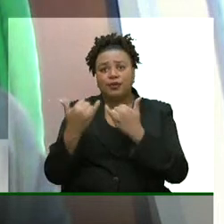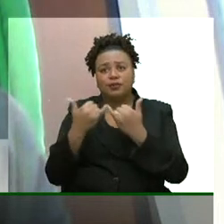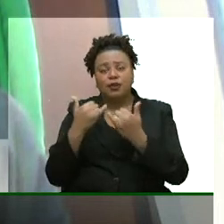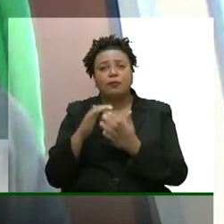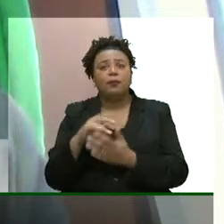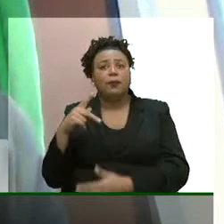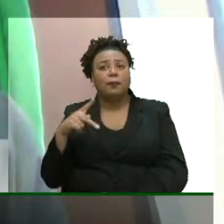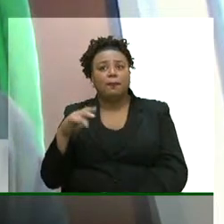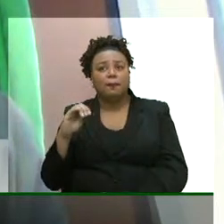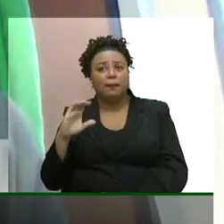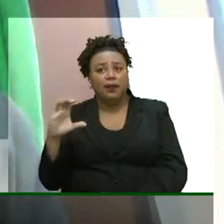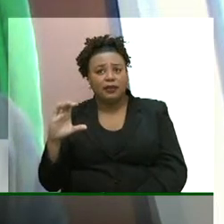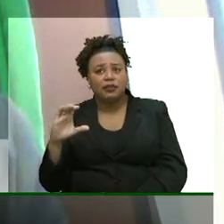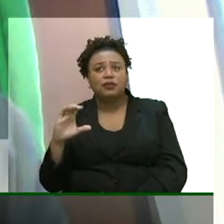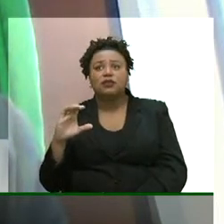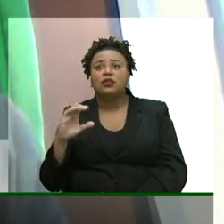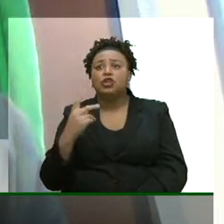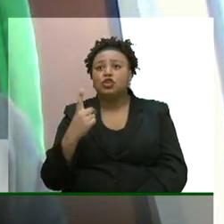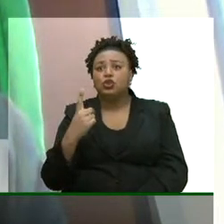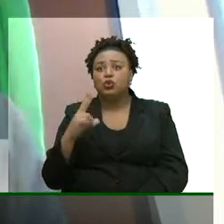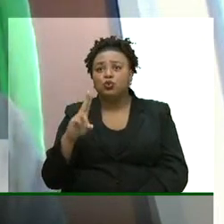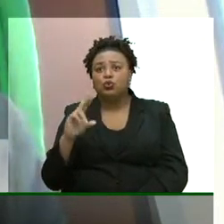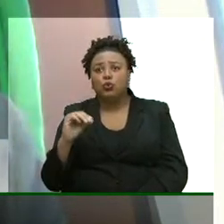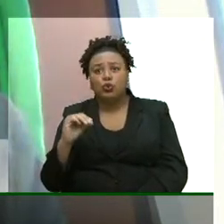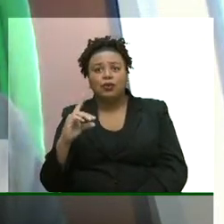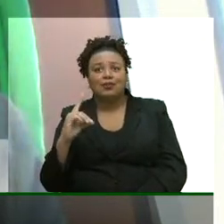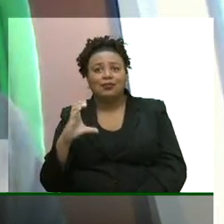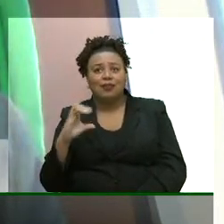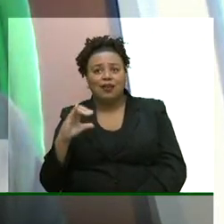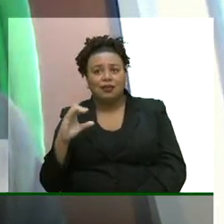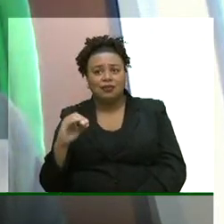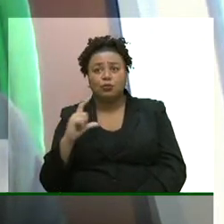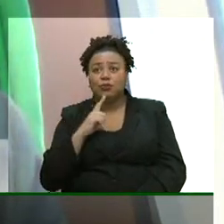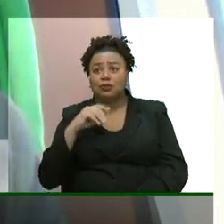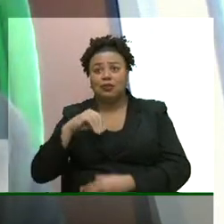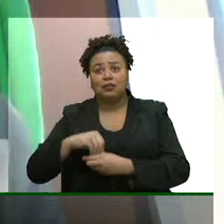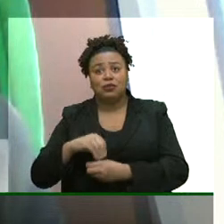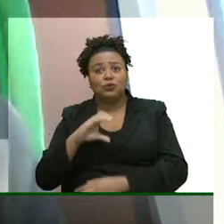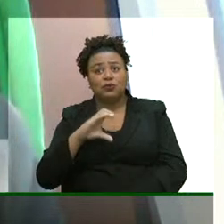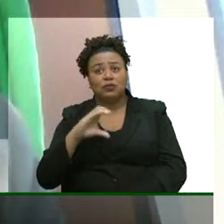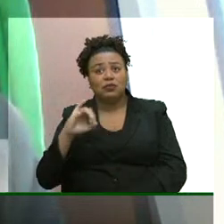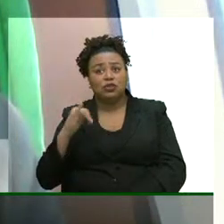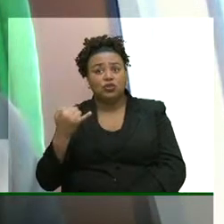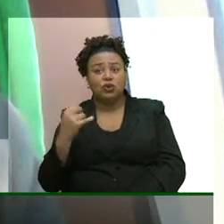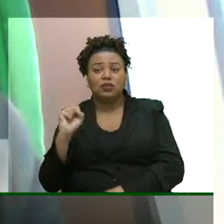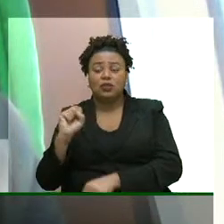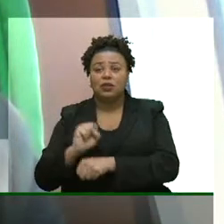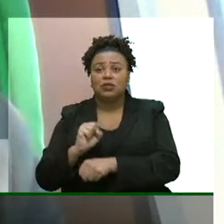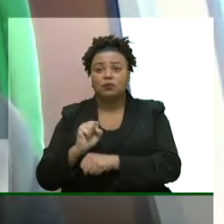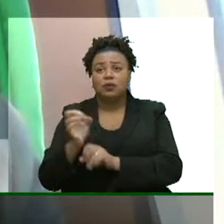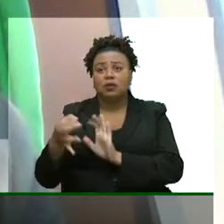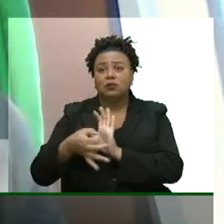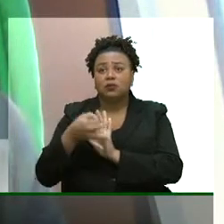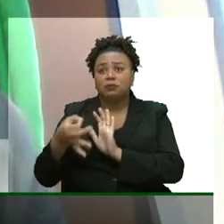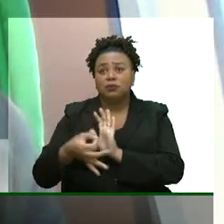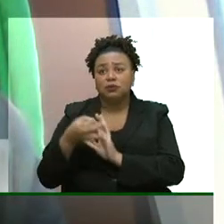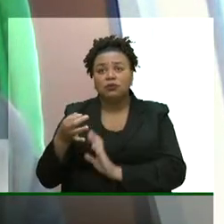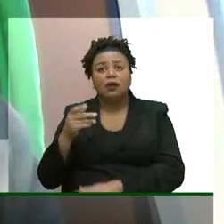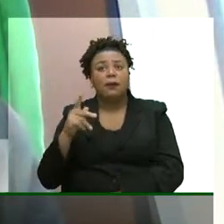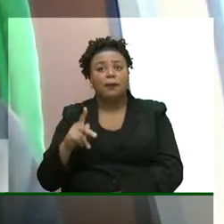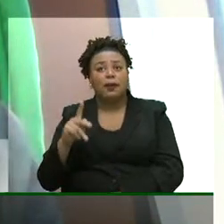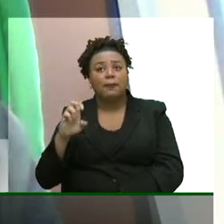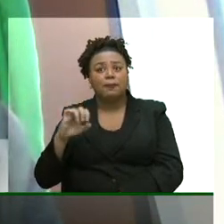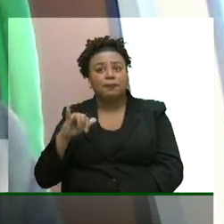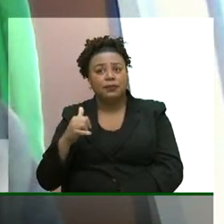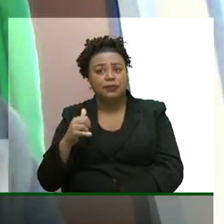da PEC do duodécimo, que tramita na CCJ, aguardando o parecer do deputado Pepe Vargas, relator. A